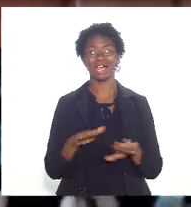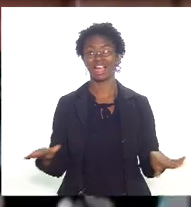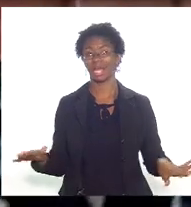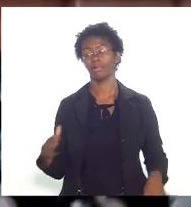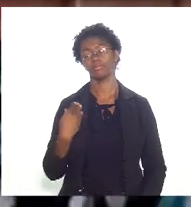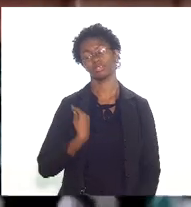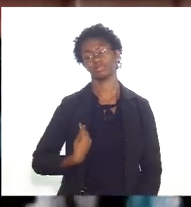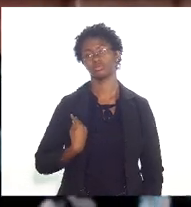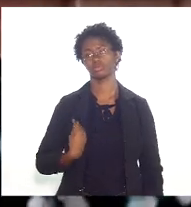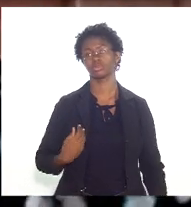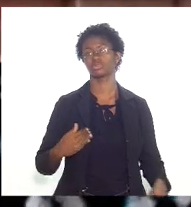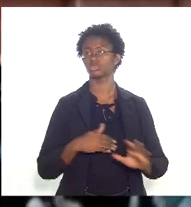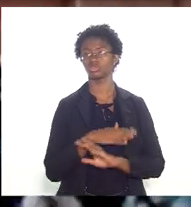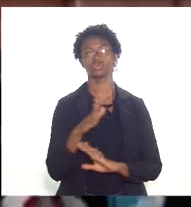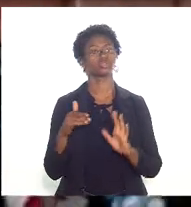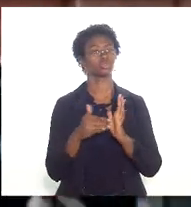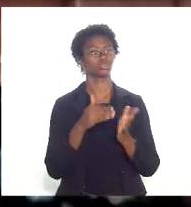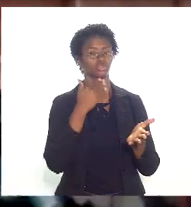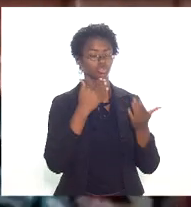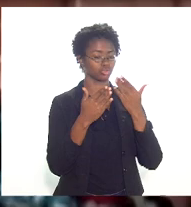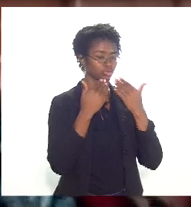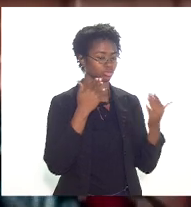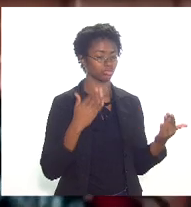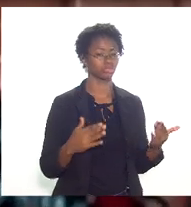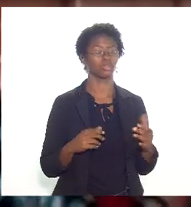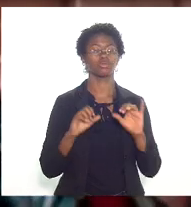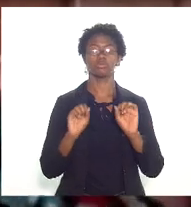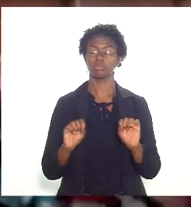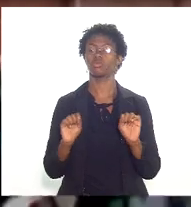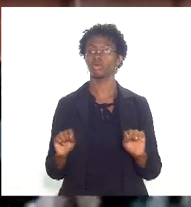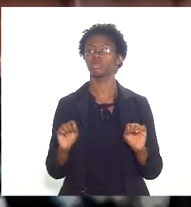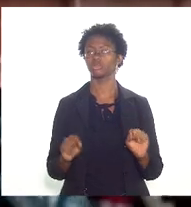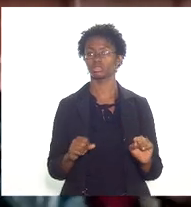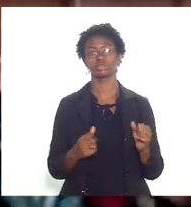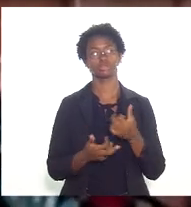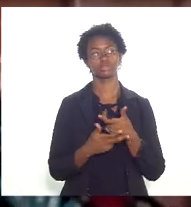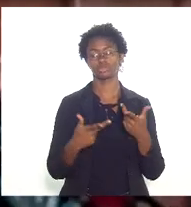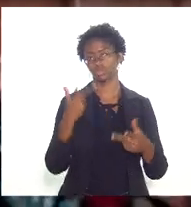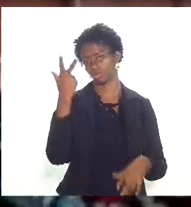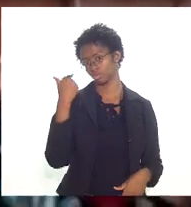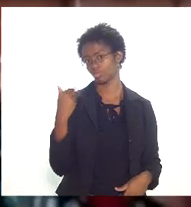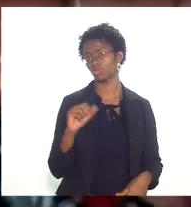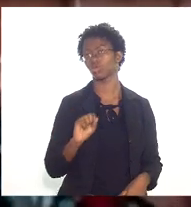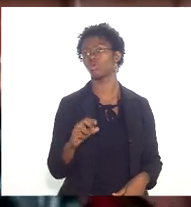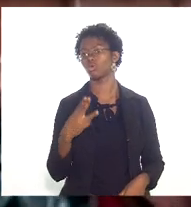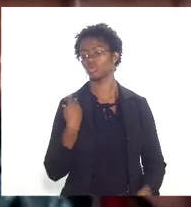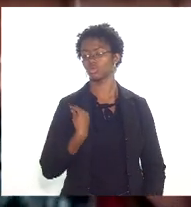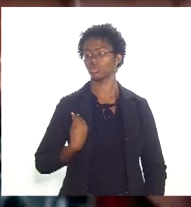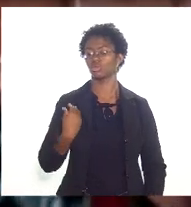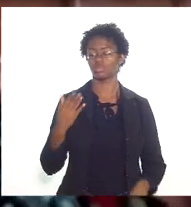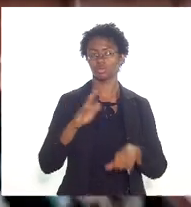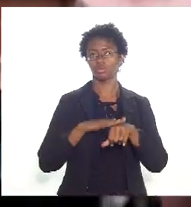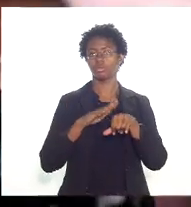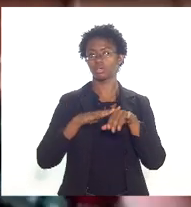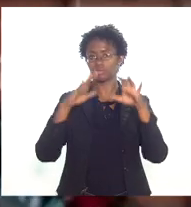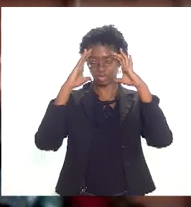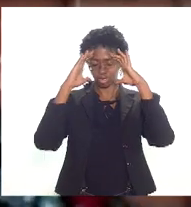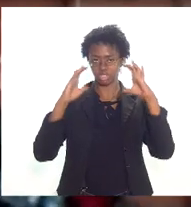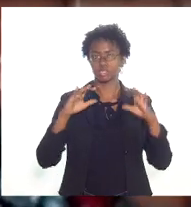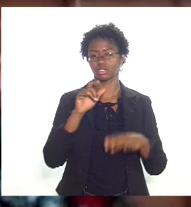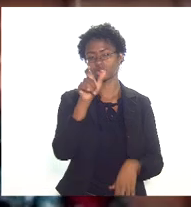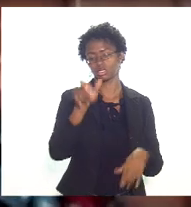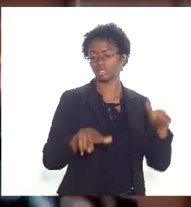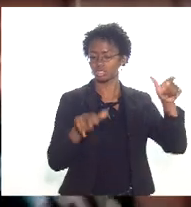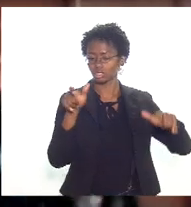todas as suas matizes sejam nos seus bens comuns seja na vida dos seus próprios cidadãos que eu